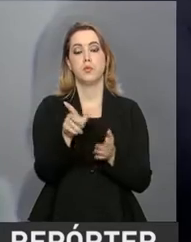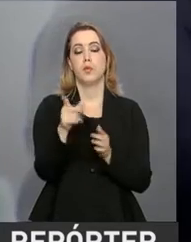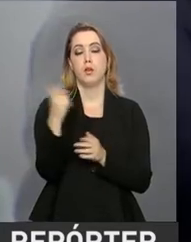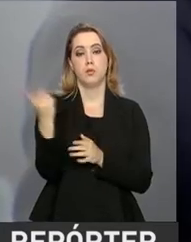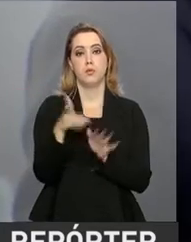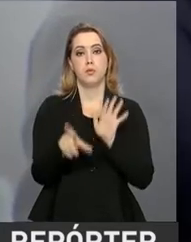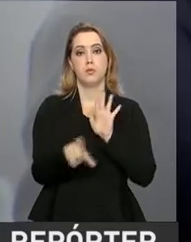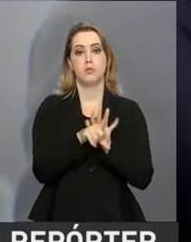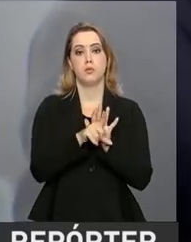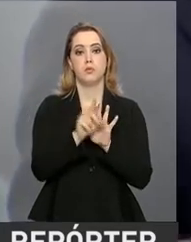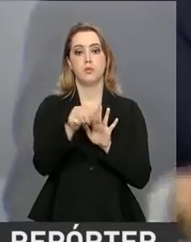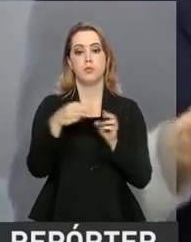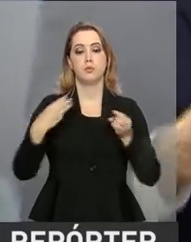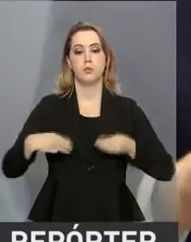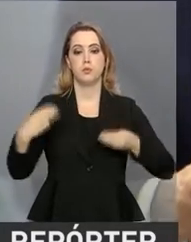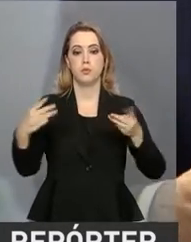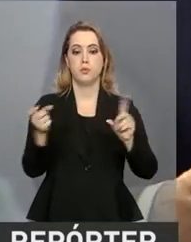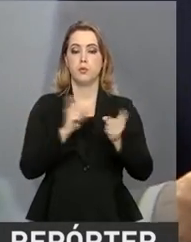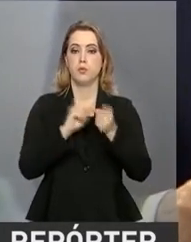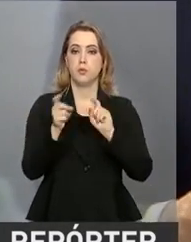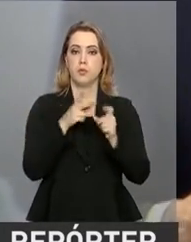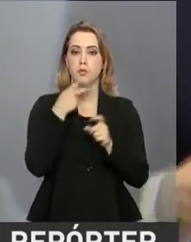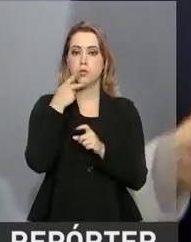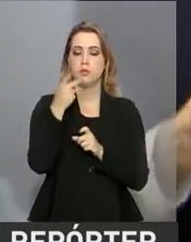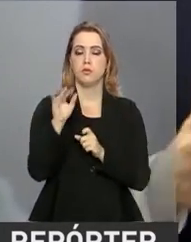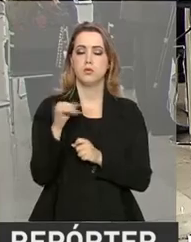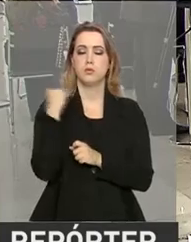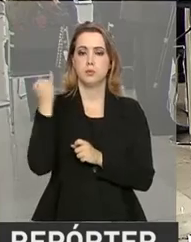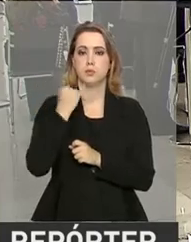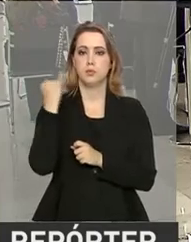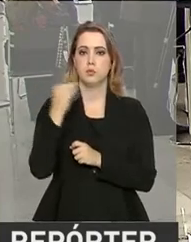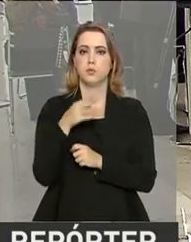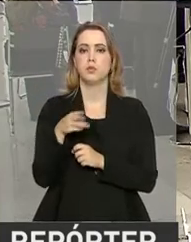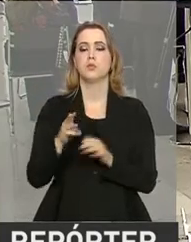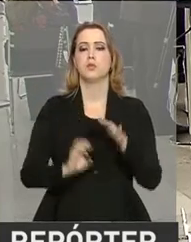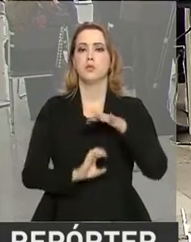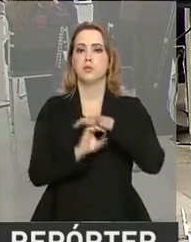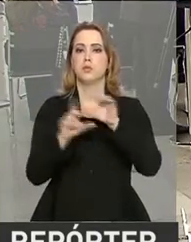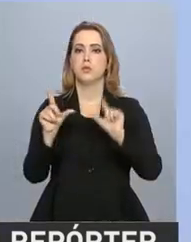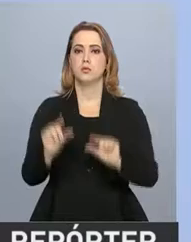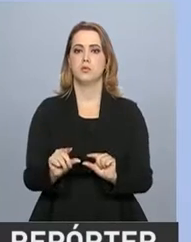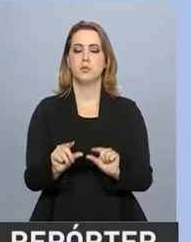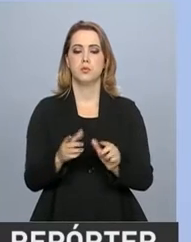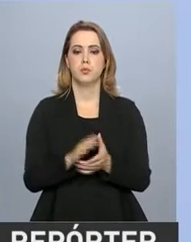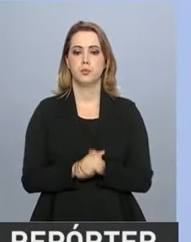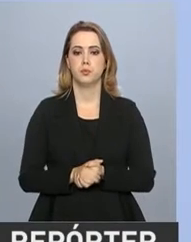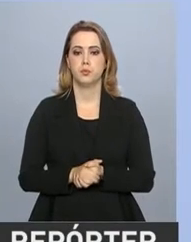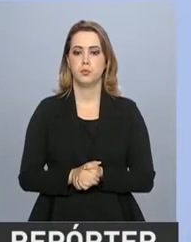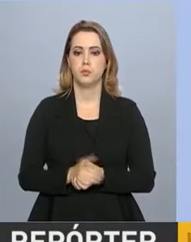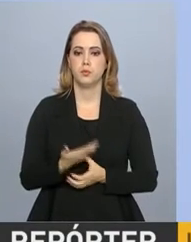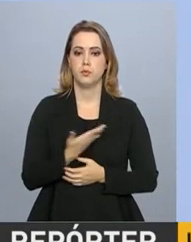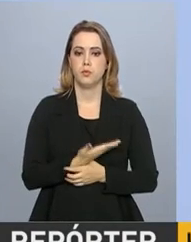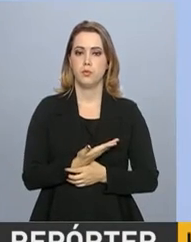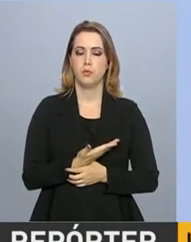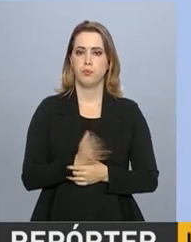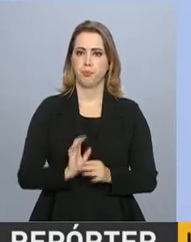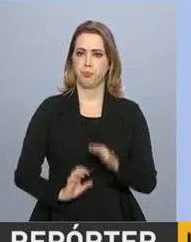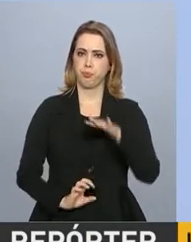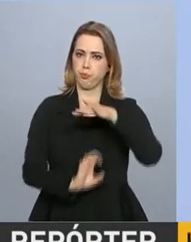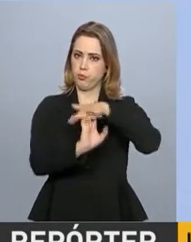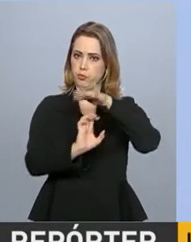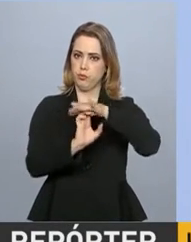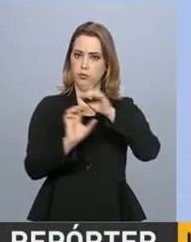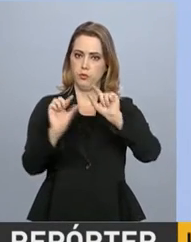leis, o ministro da Fazenda destacou o papel dos microempreendedores na recuperação da economia. O microempreendimento, ele